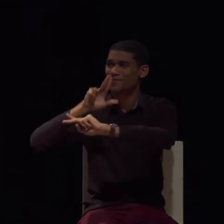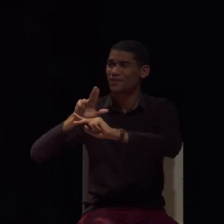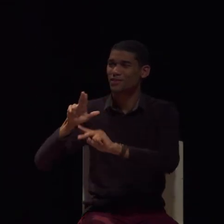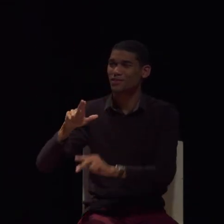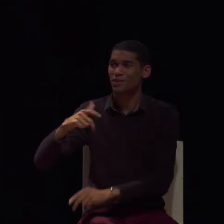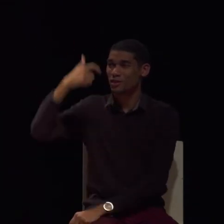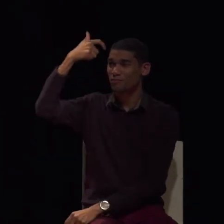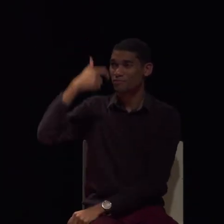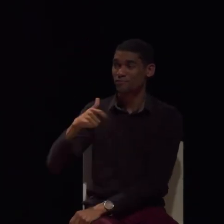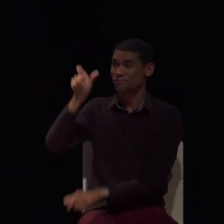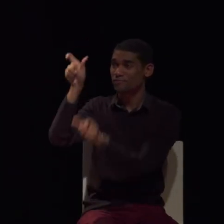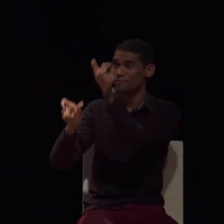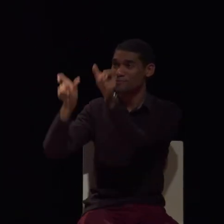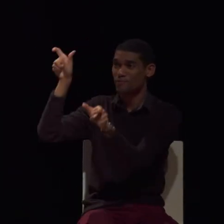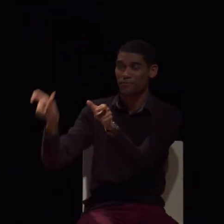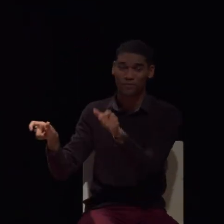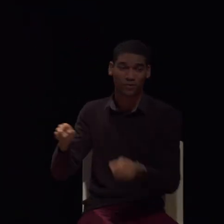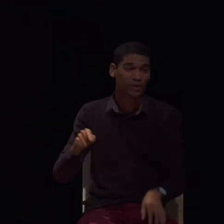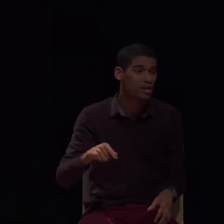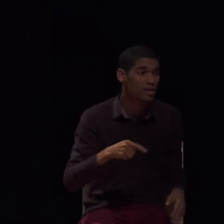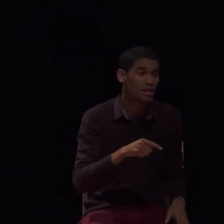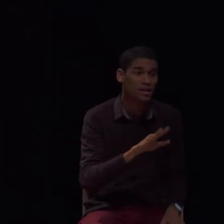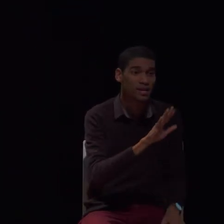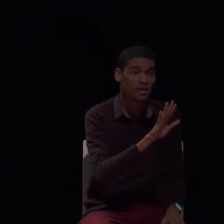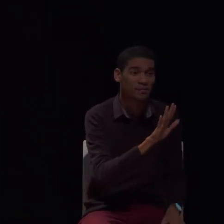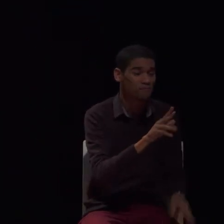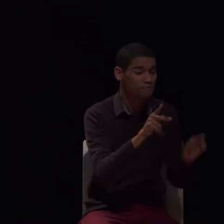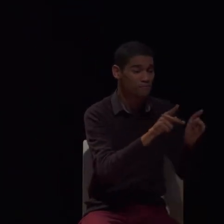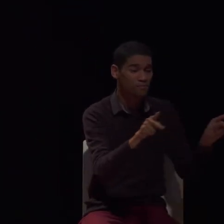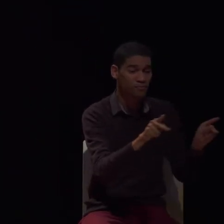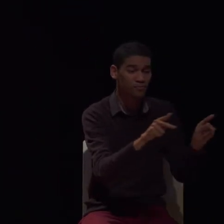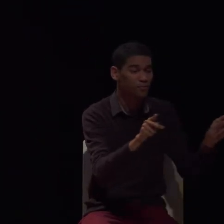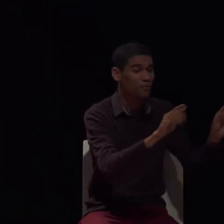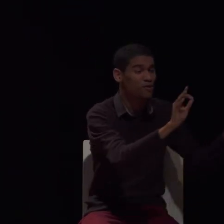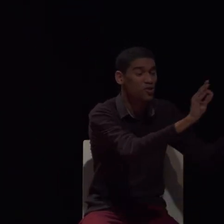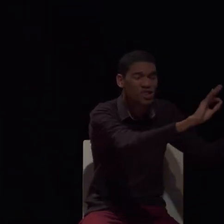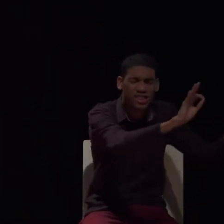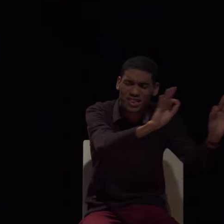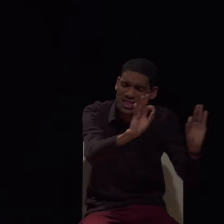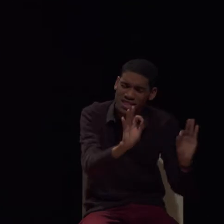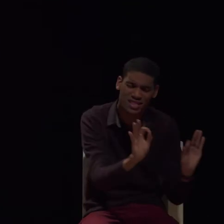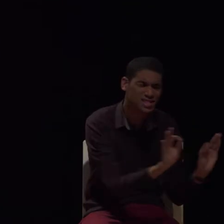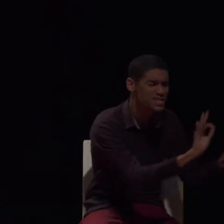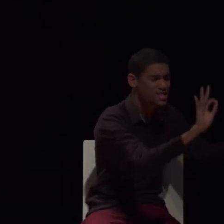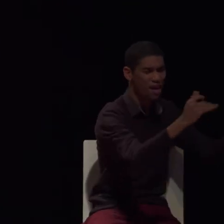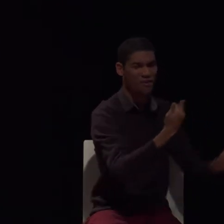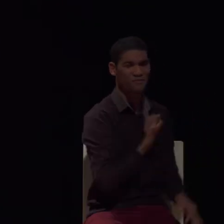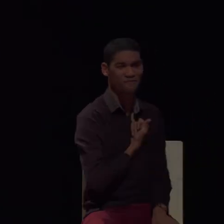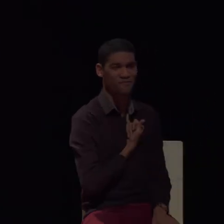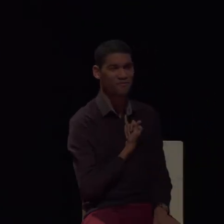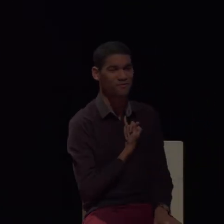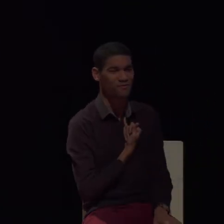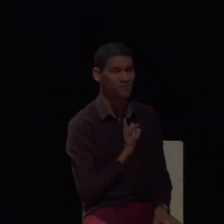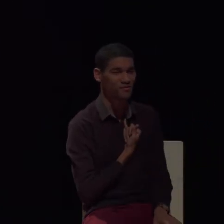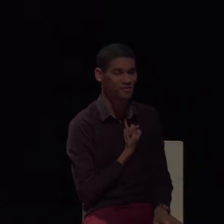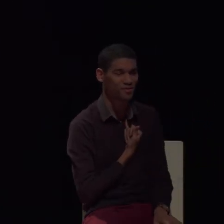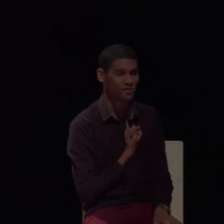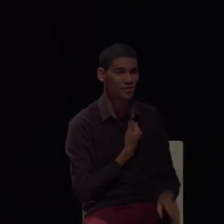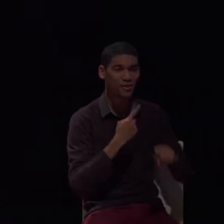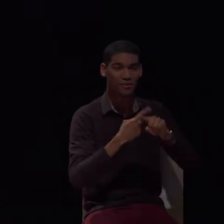que nenhum professor conseguiu escrever isso porque a